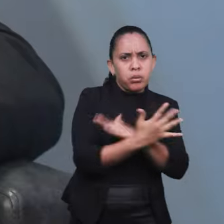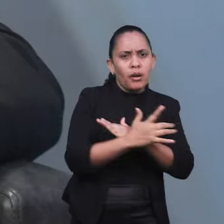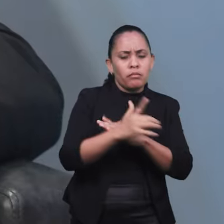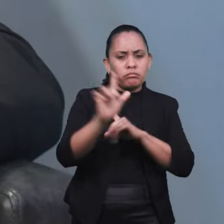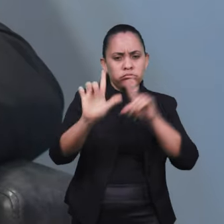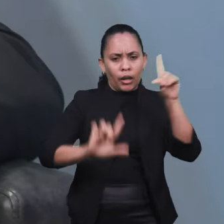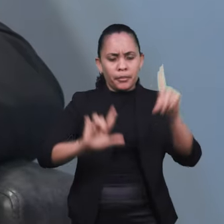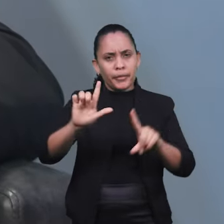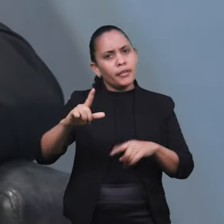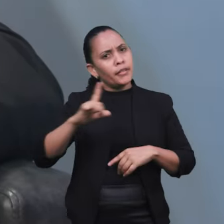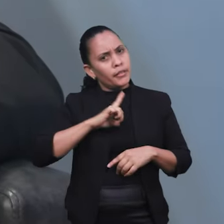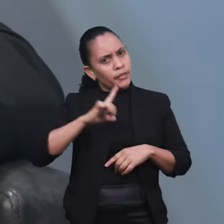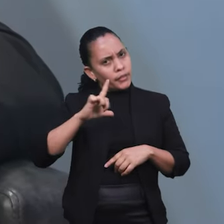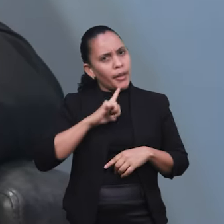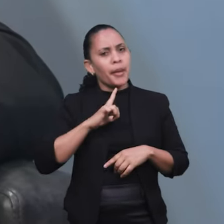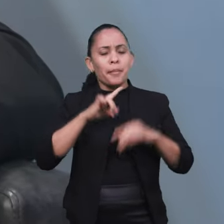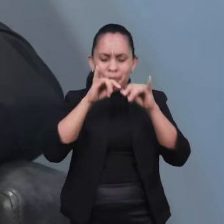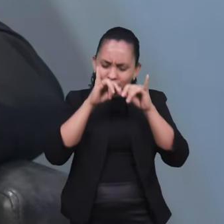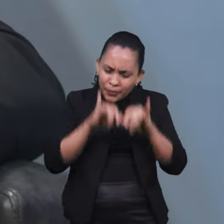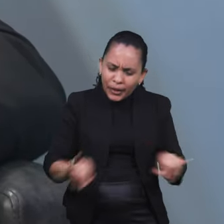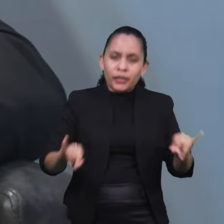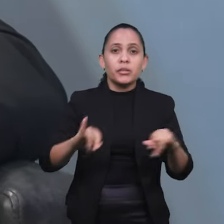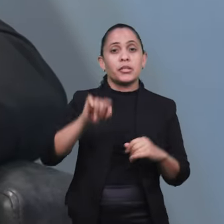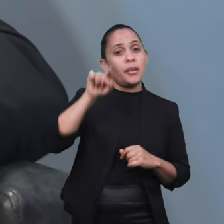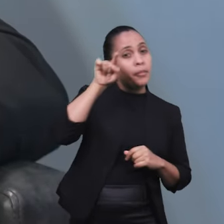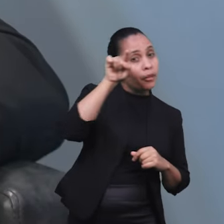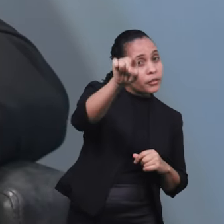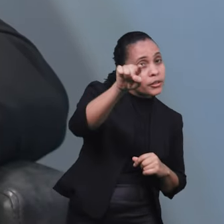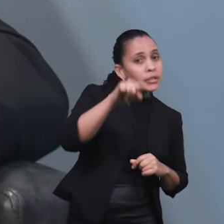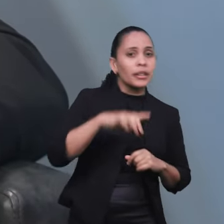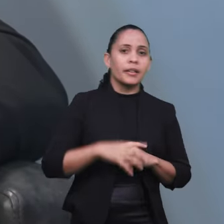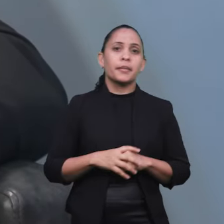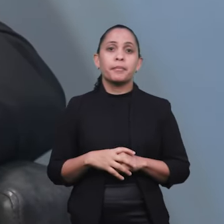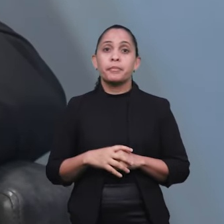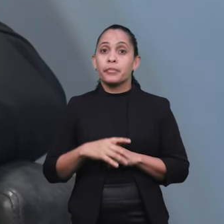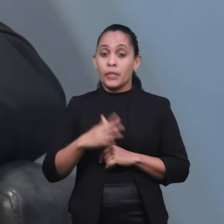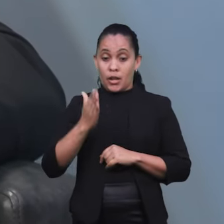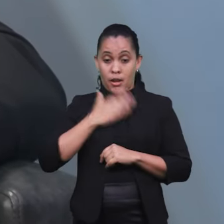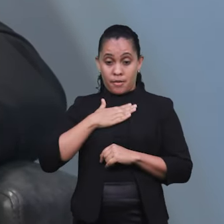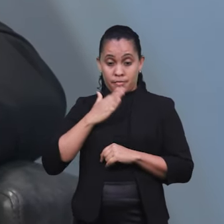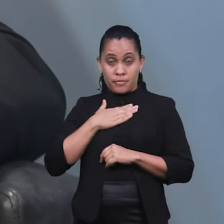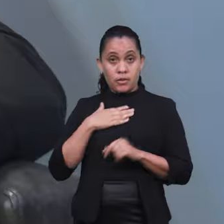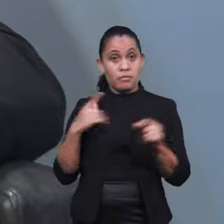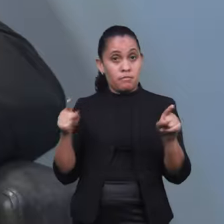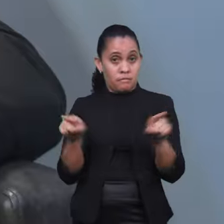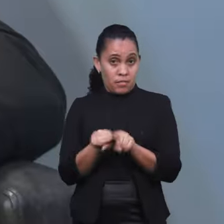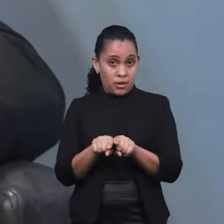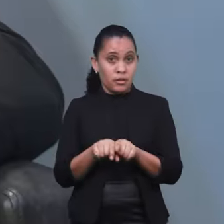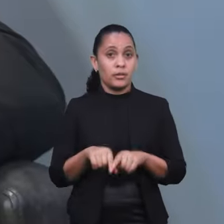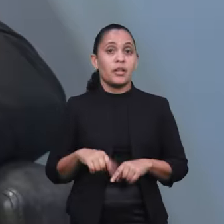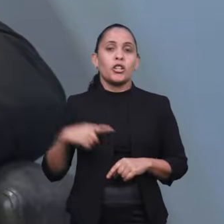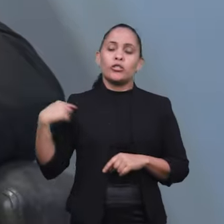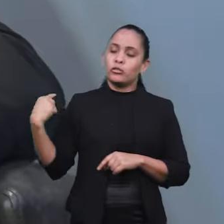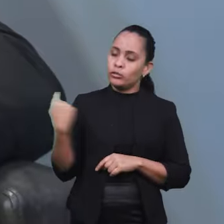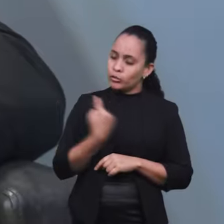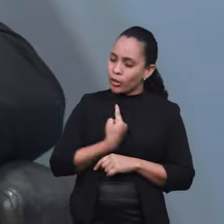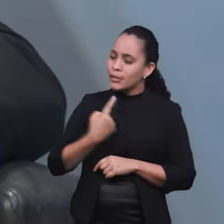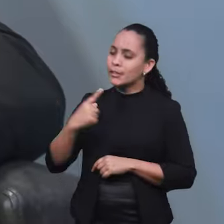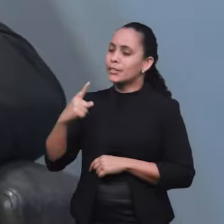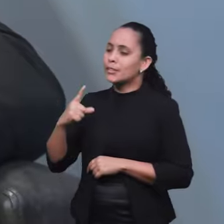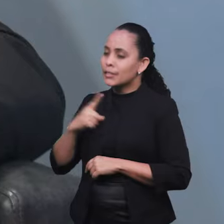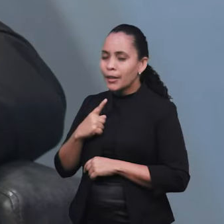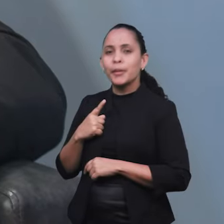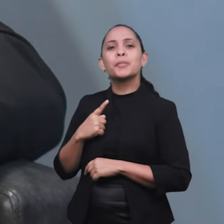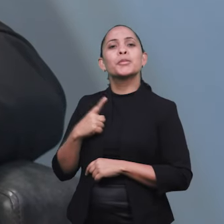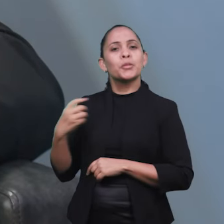programações que temos, né, que existem, é para dizer a você e afirmar a mim que acompanho que nós temos